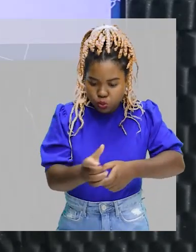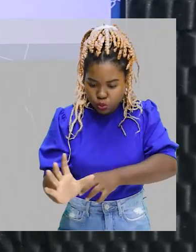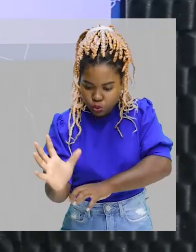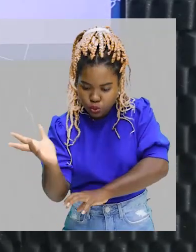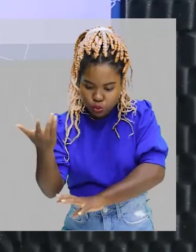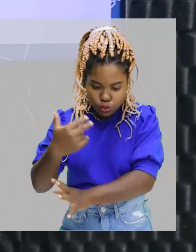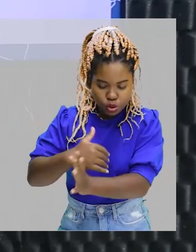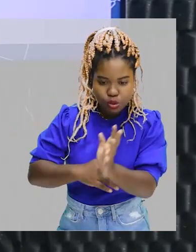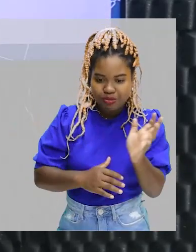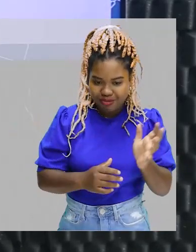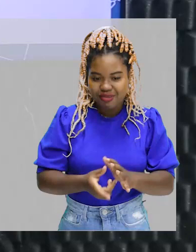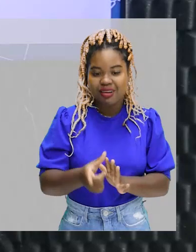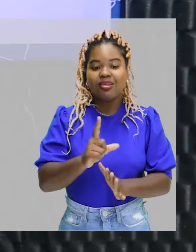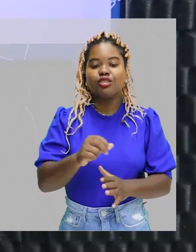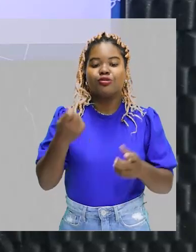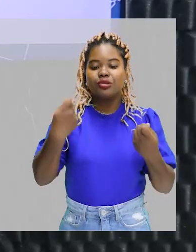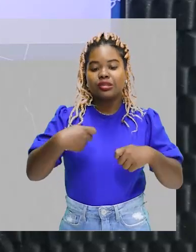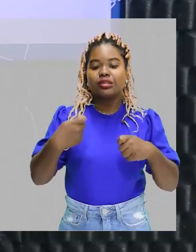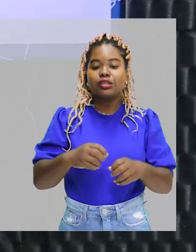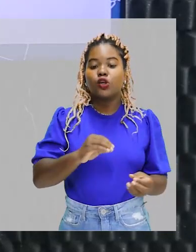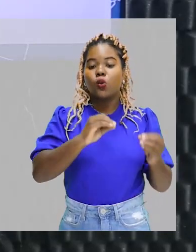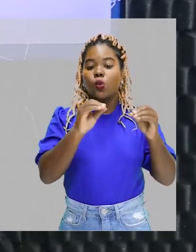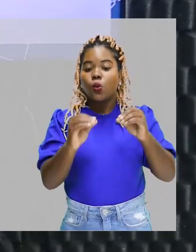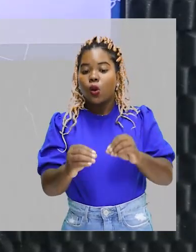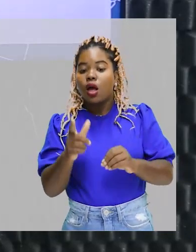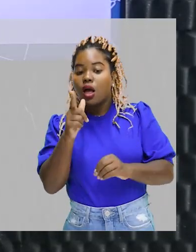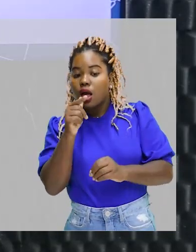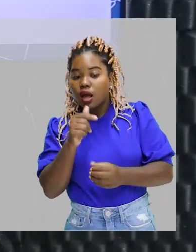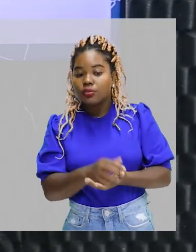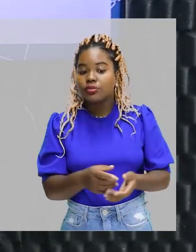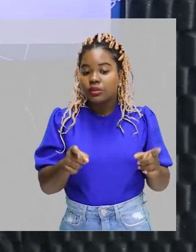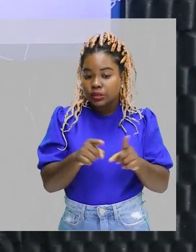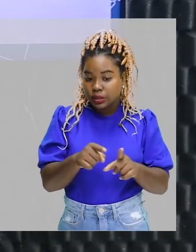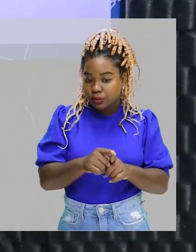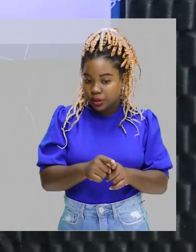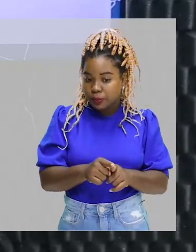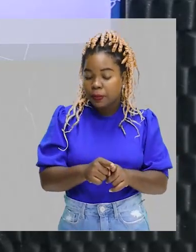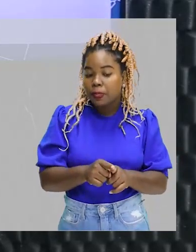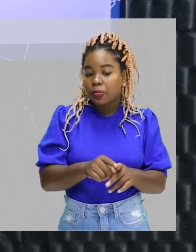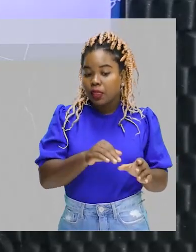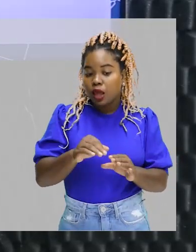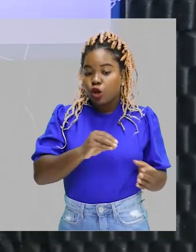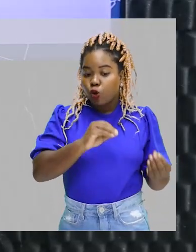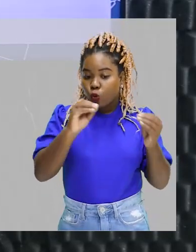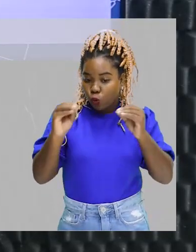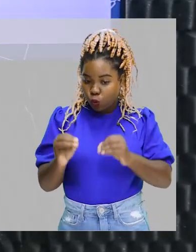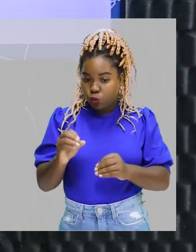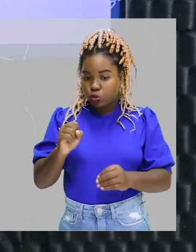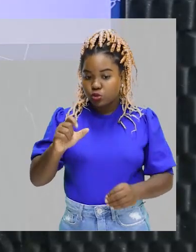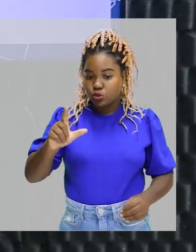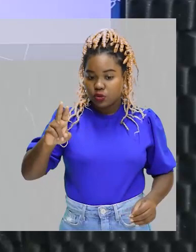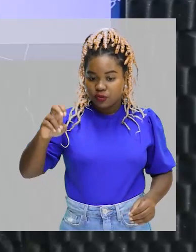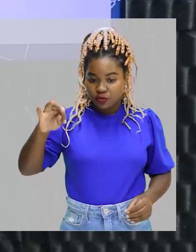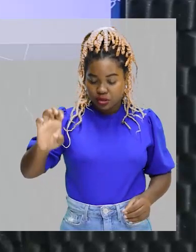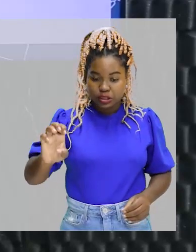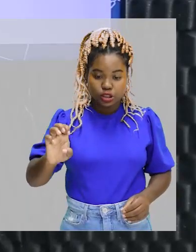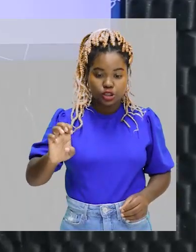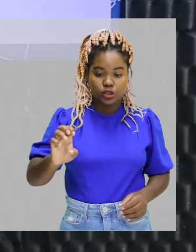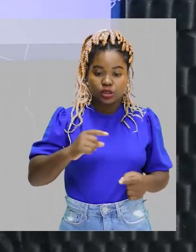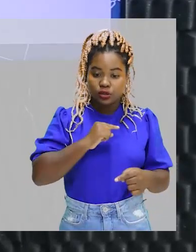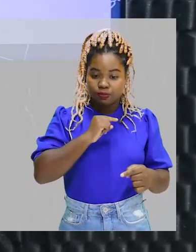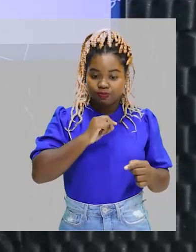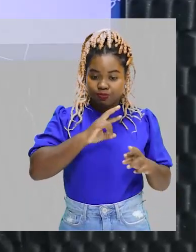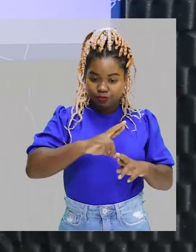adiciona-se solvente, que no caso aqui não é água, certo? Mas tem a mesma função,